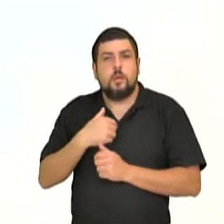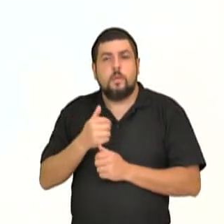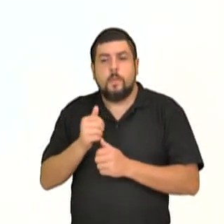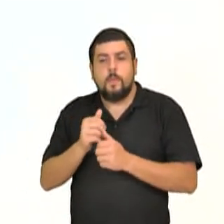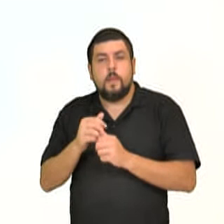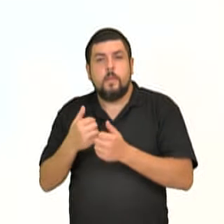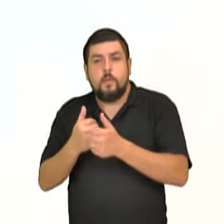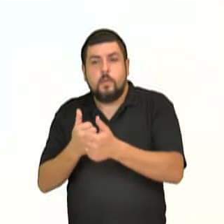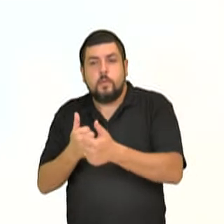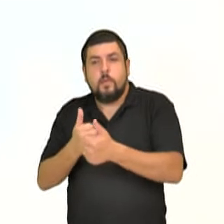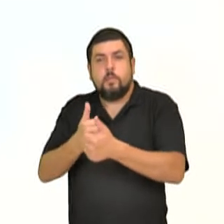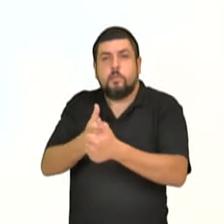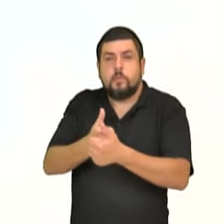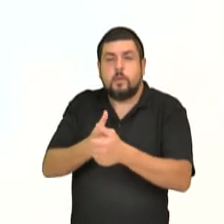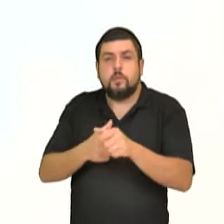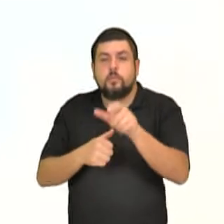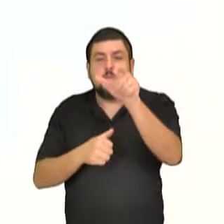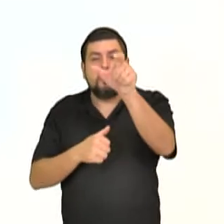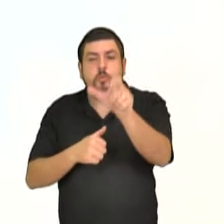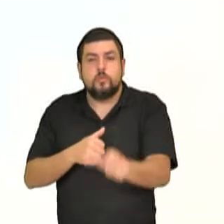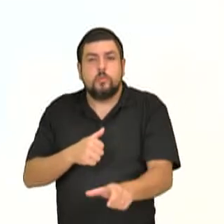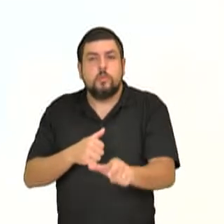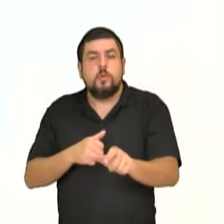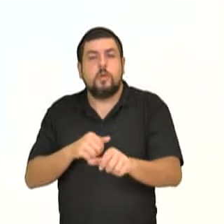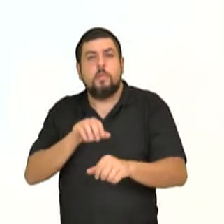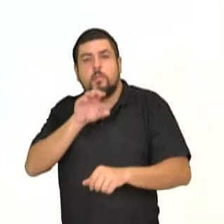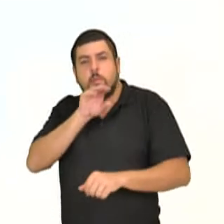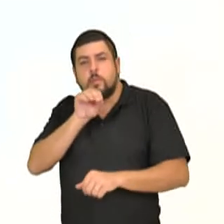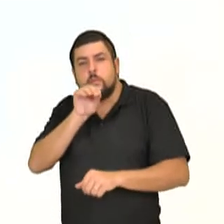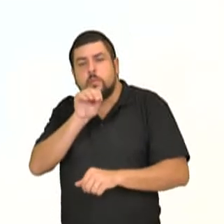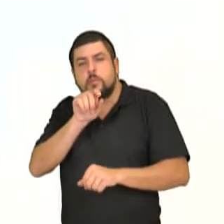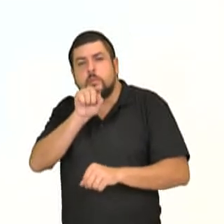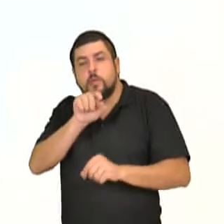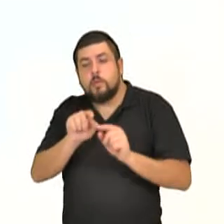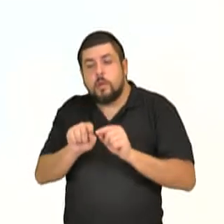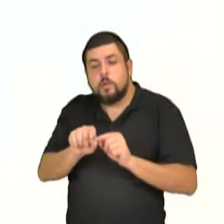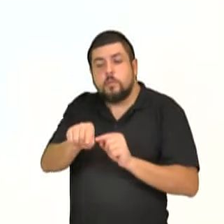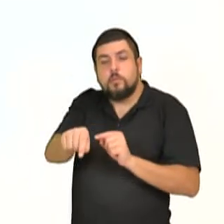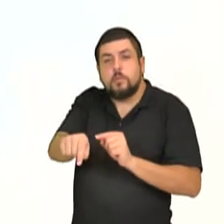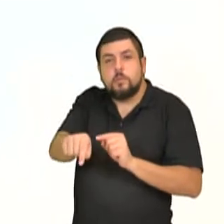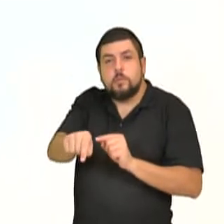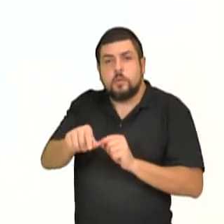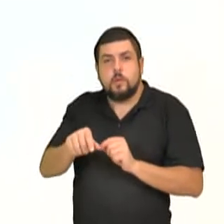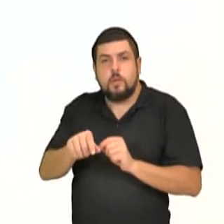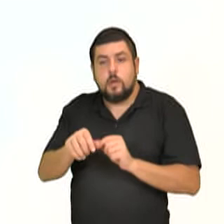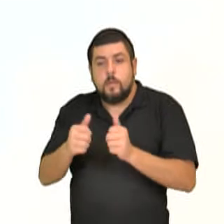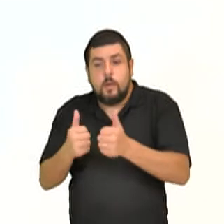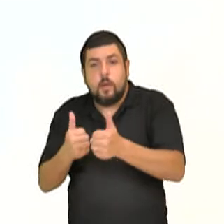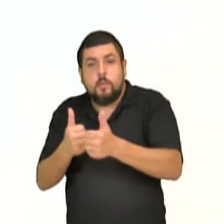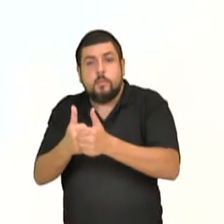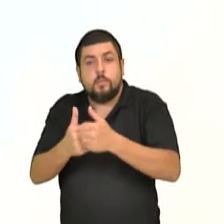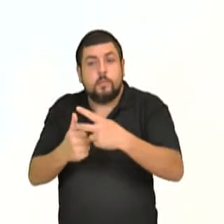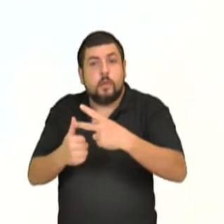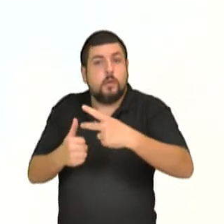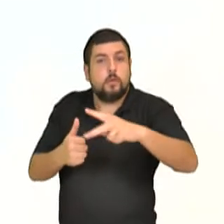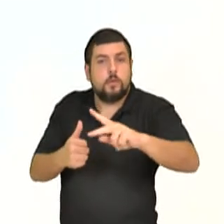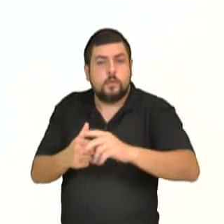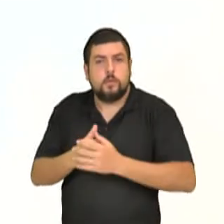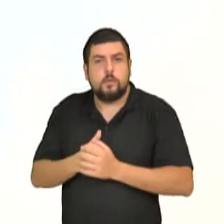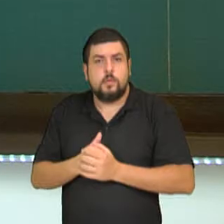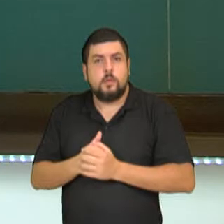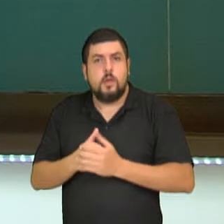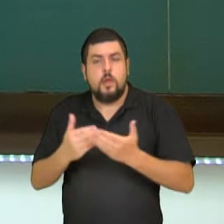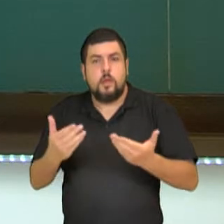distância que está ali do meu interlocutor, da pessoa com quem eu estou conversando. Então, se está próximo do meu interlocutor, eu vou